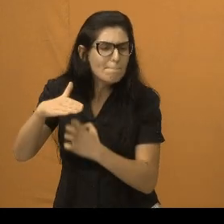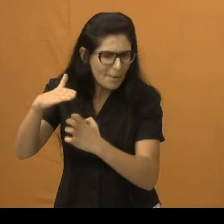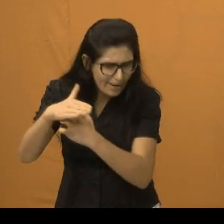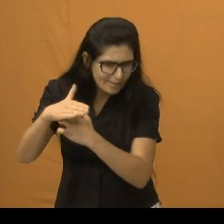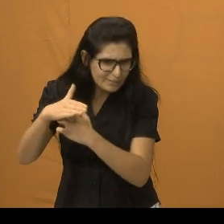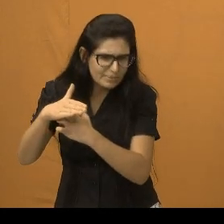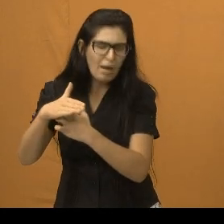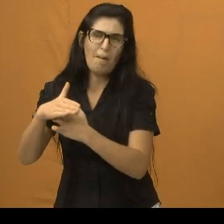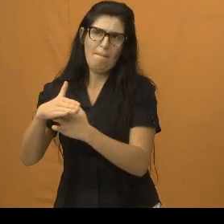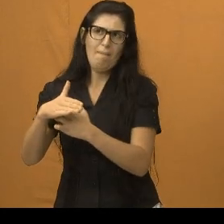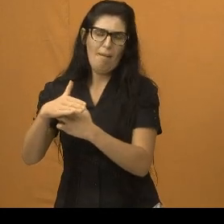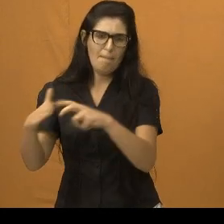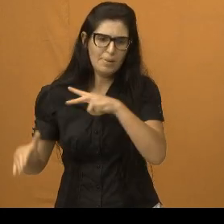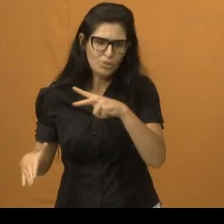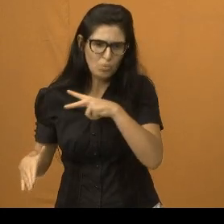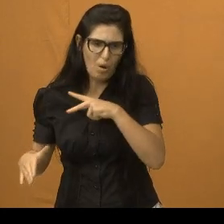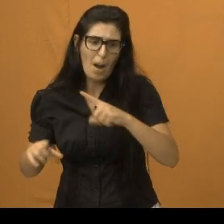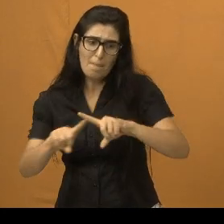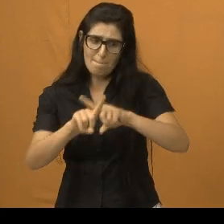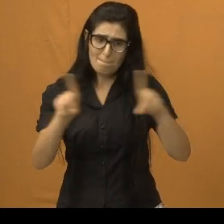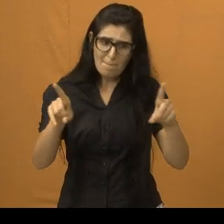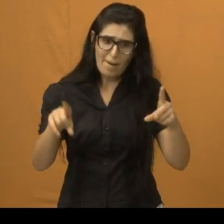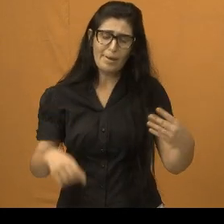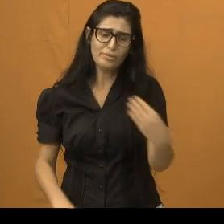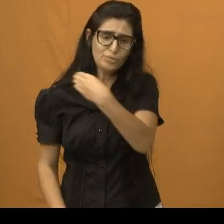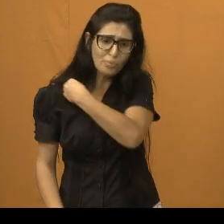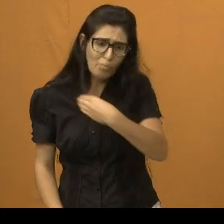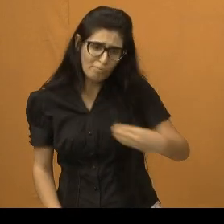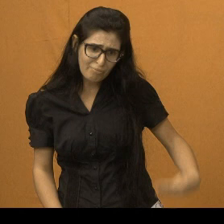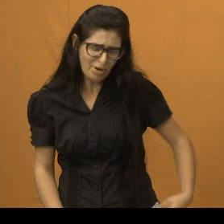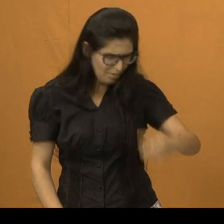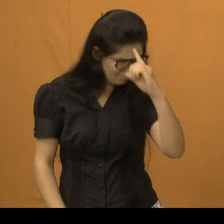total, né, da meta de 2016 orçada foi de